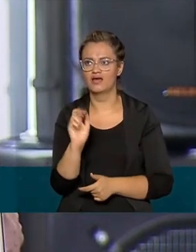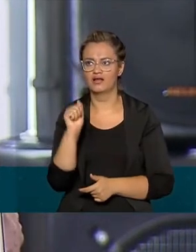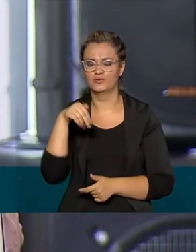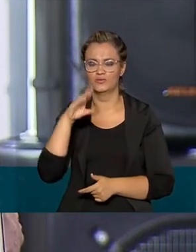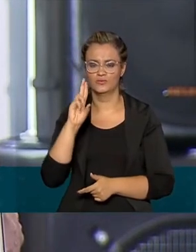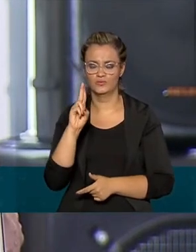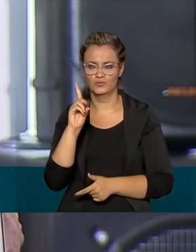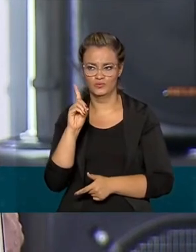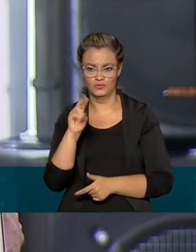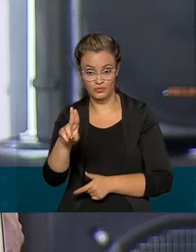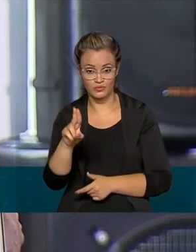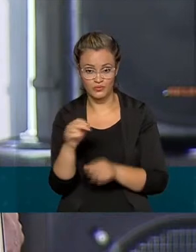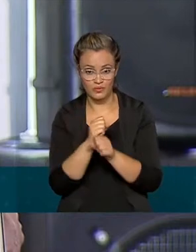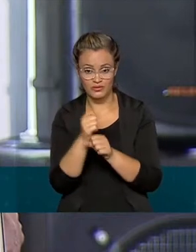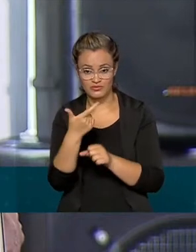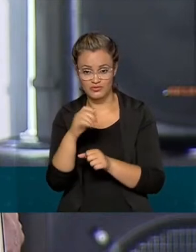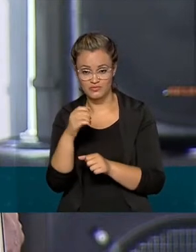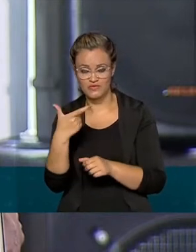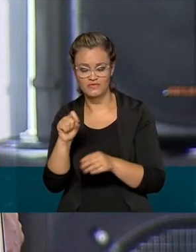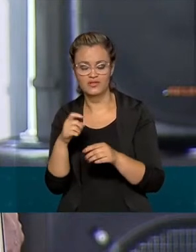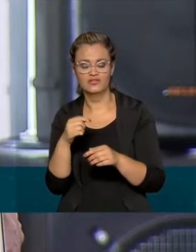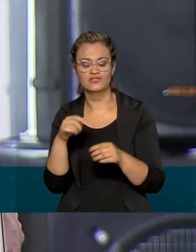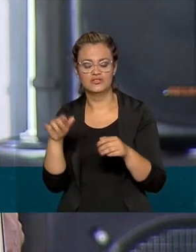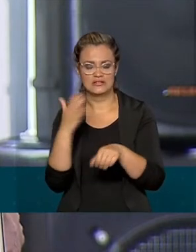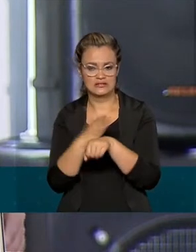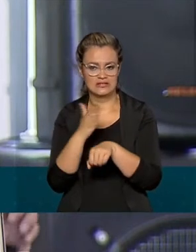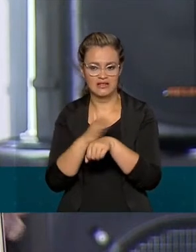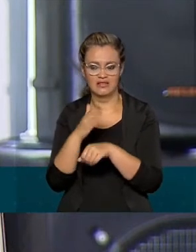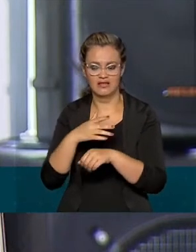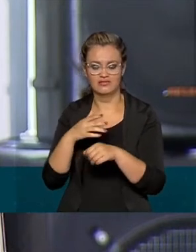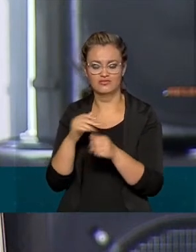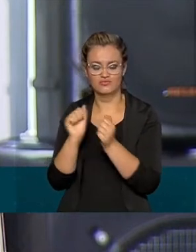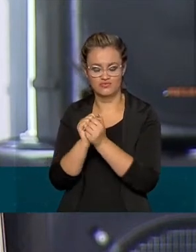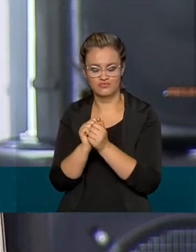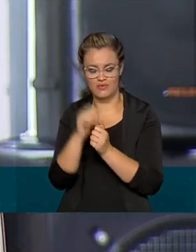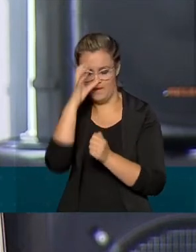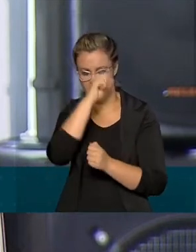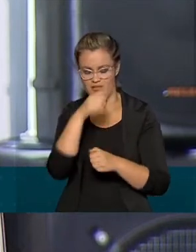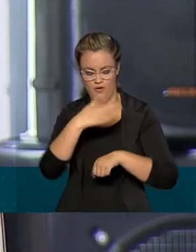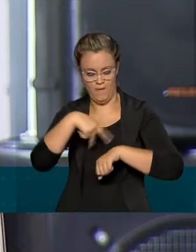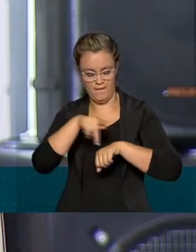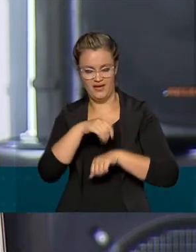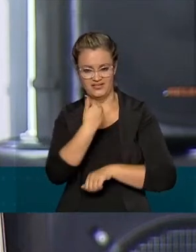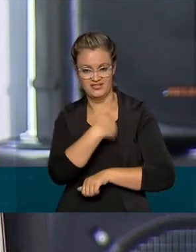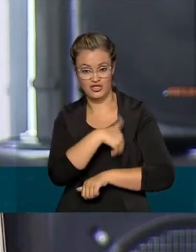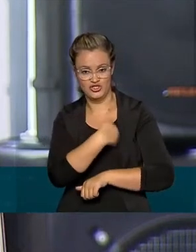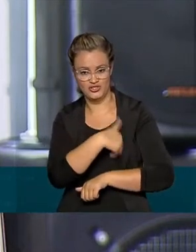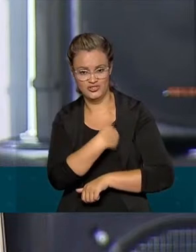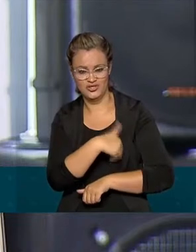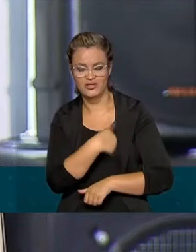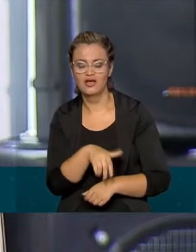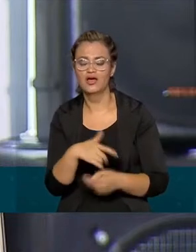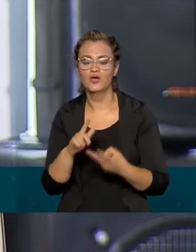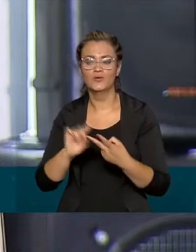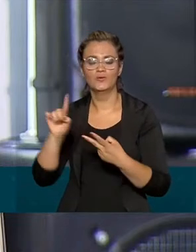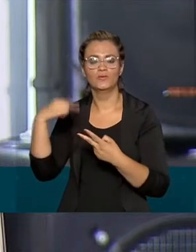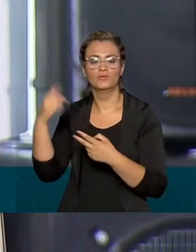exercício binacional realizado com o Exército Argentino, e a Operação Culminate 2021, com o